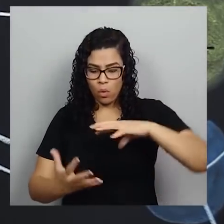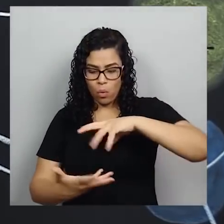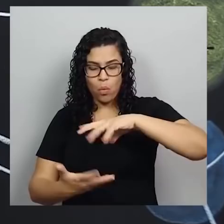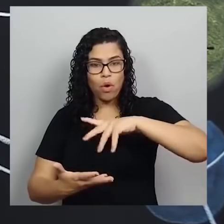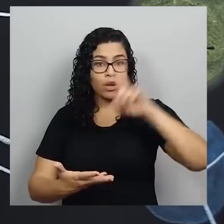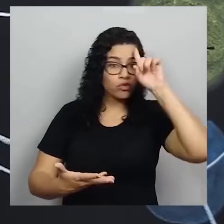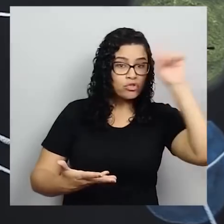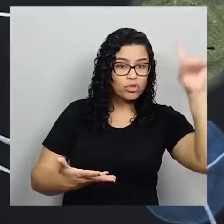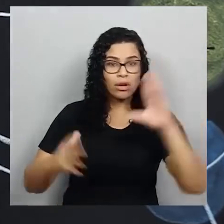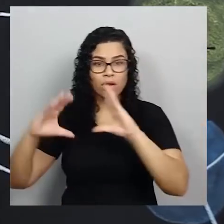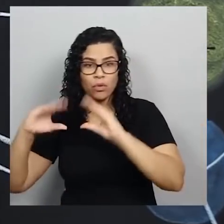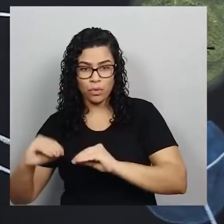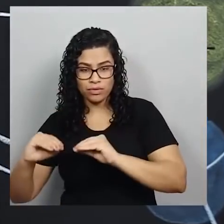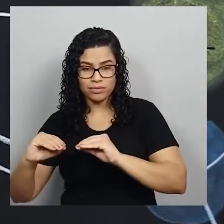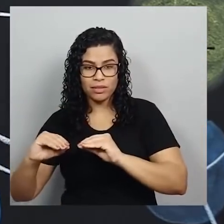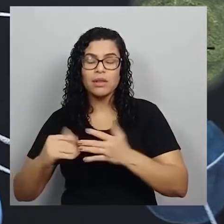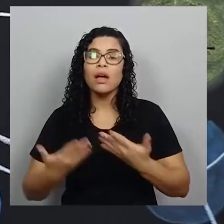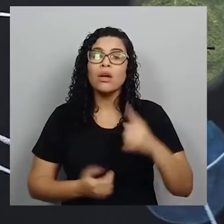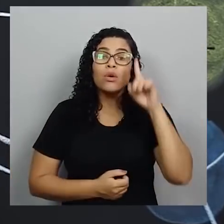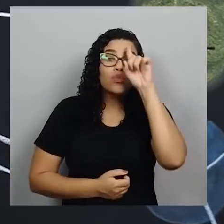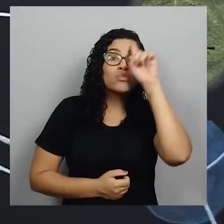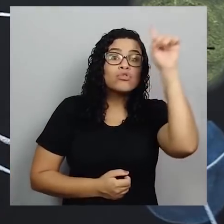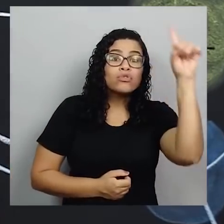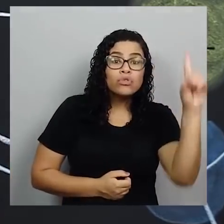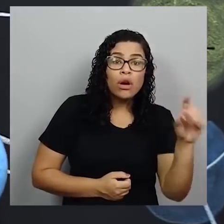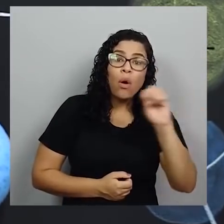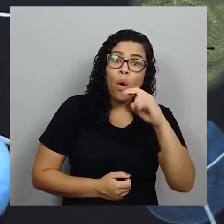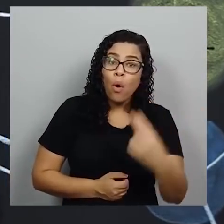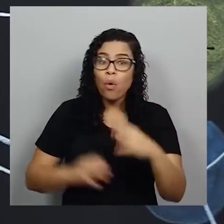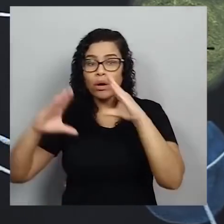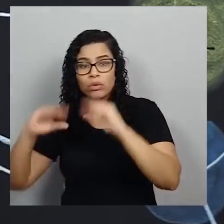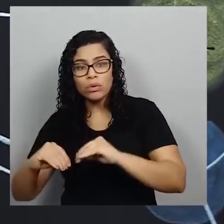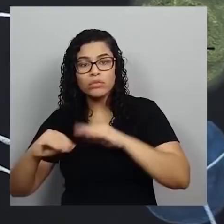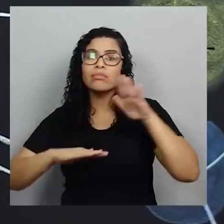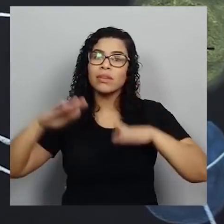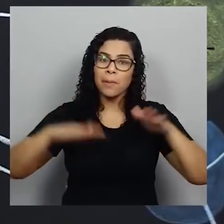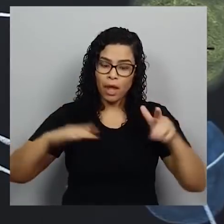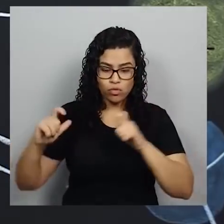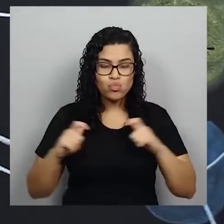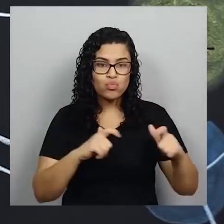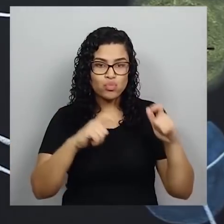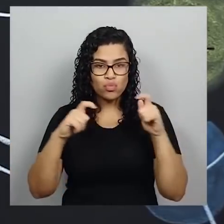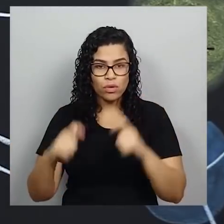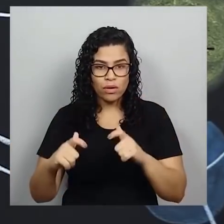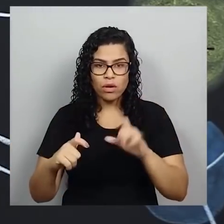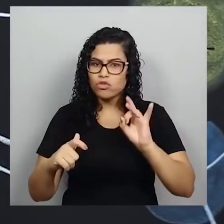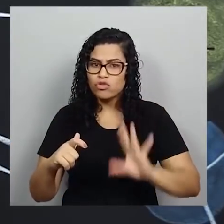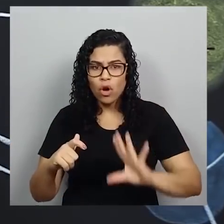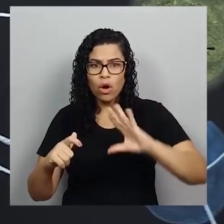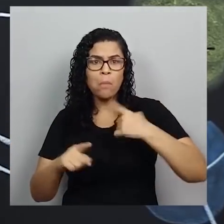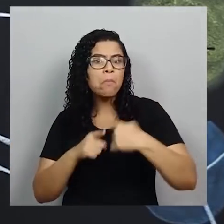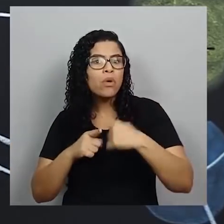e noites. E esse dia, a duração desse dia ou a duração dessa noite, ela vai variar. Não só